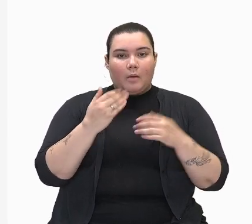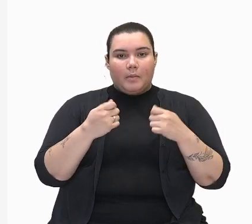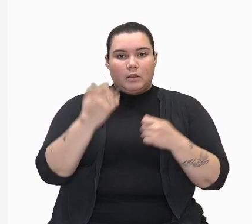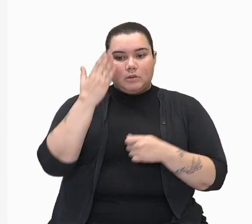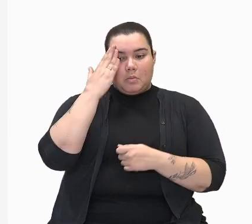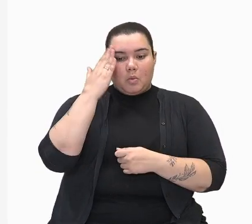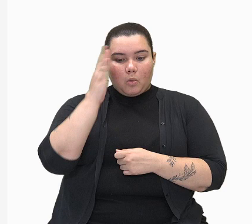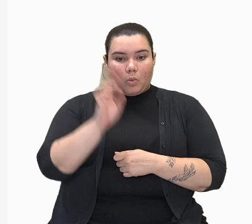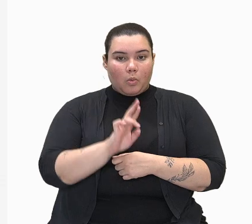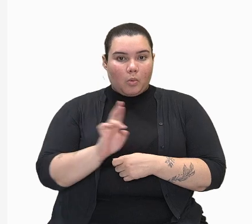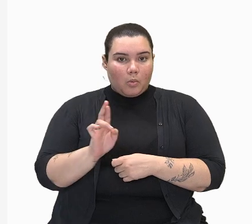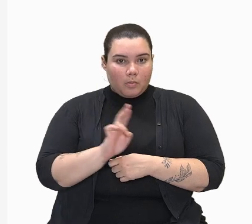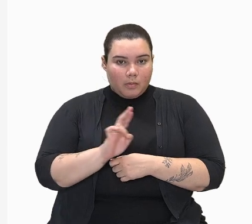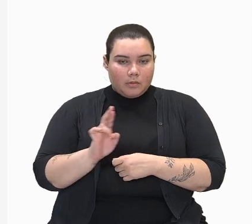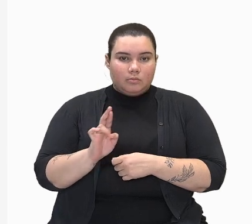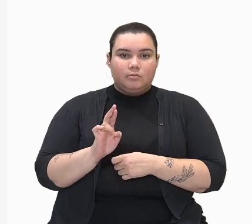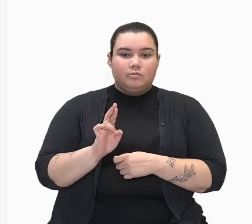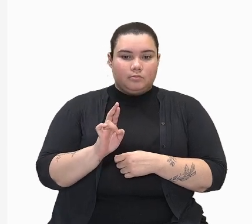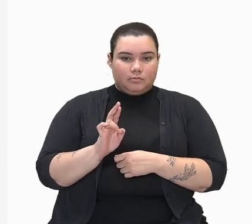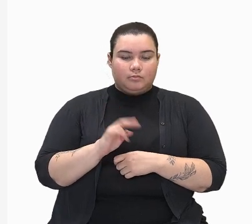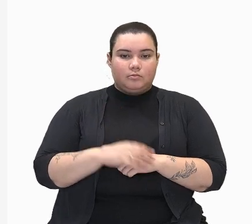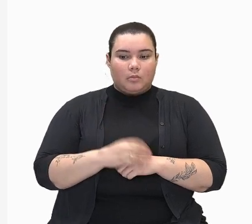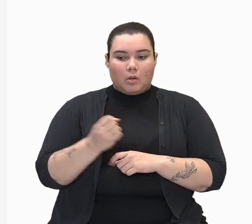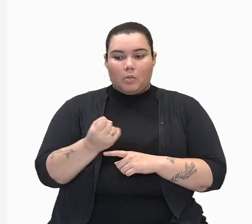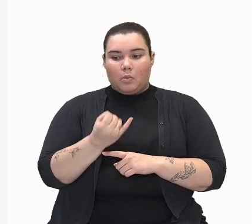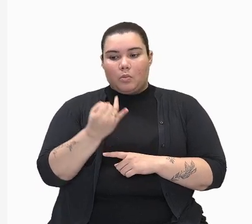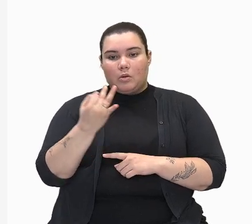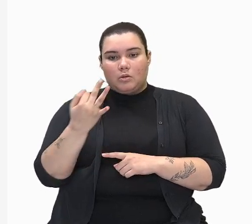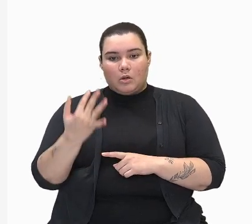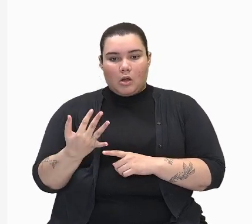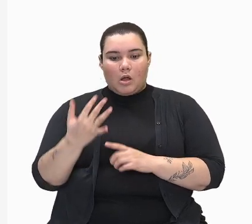nome, né? Saber o nome, a quantidade de